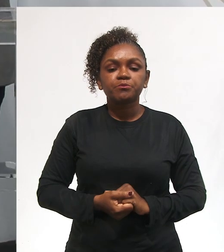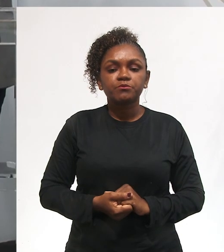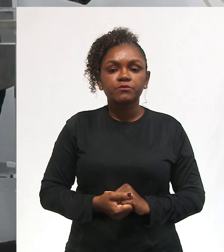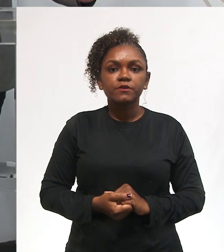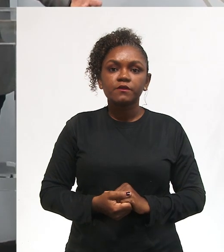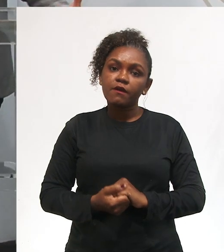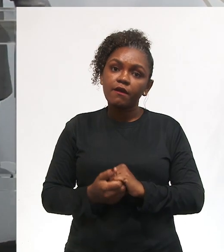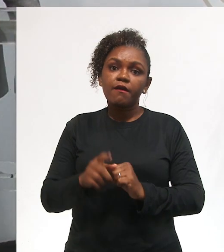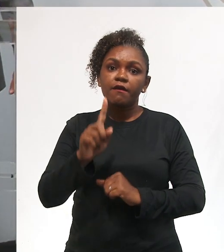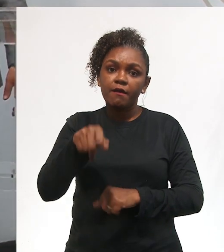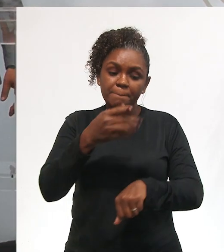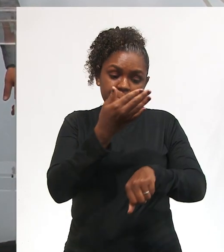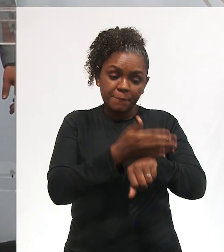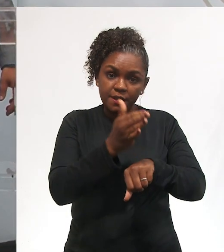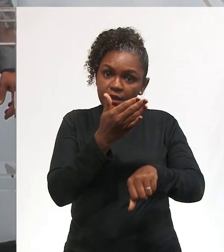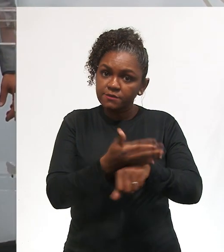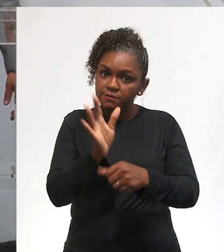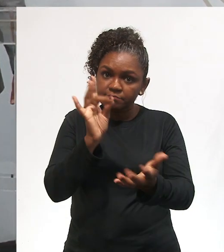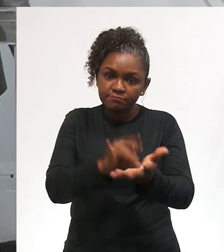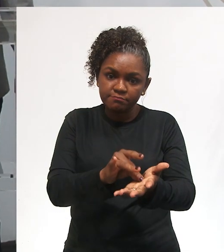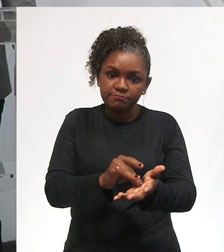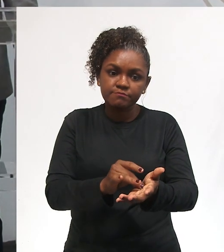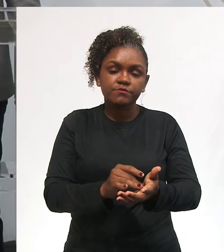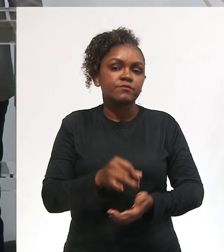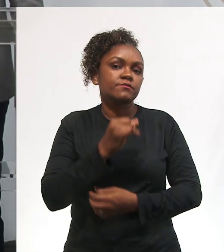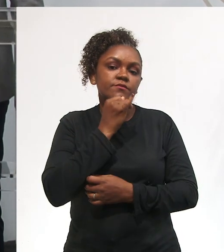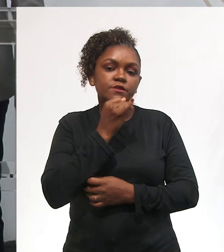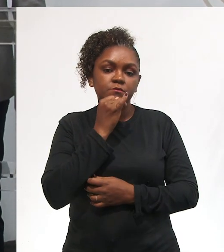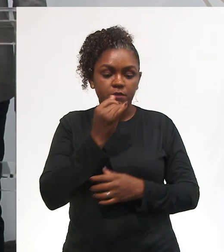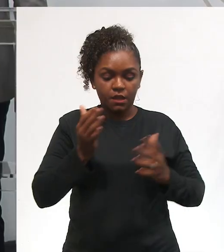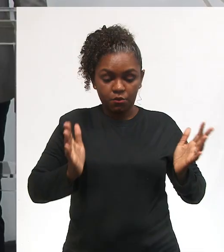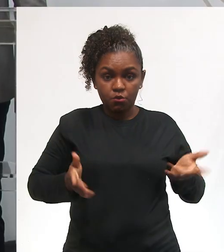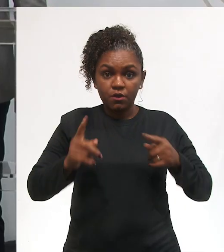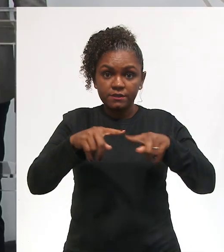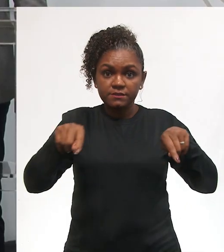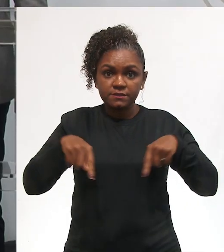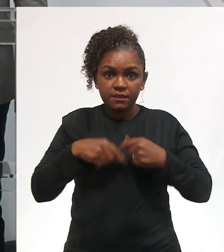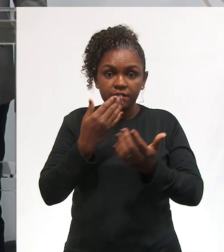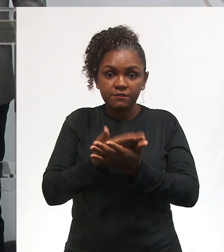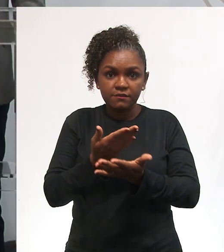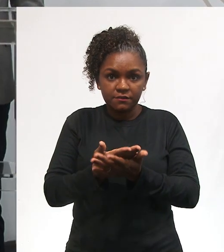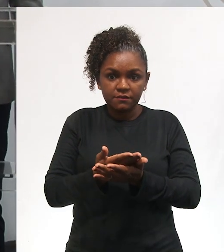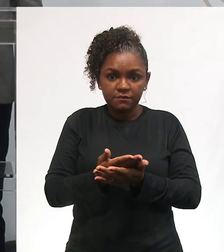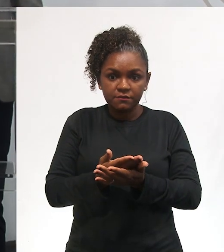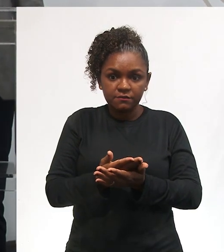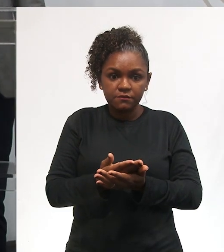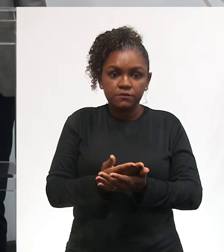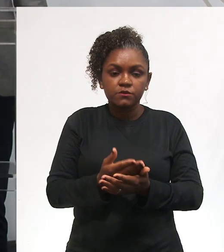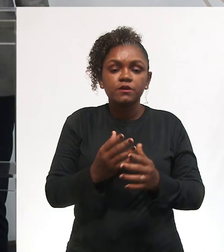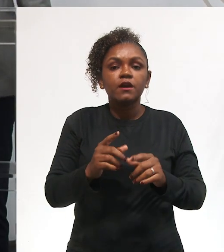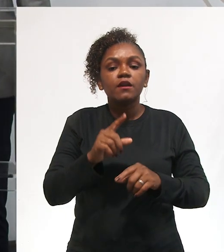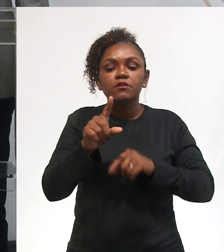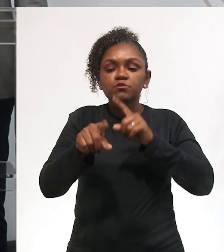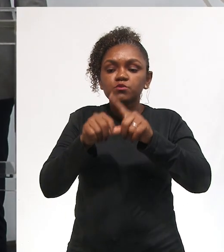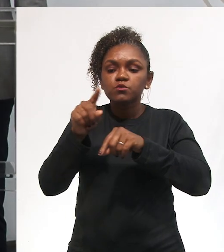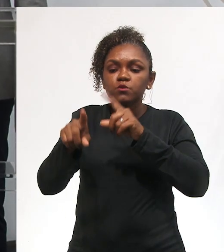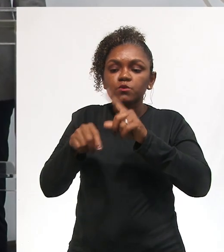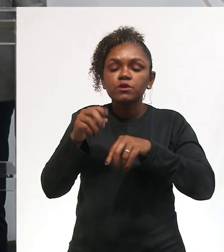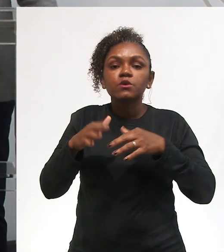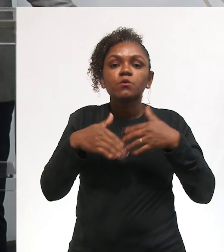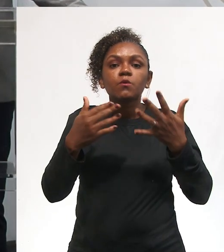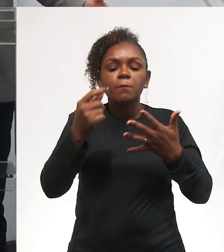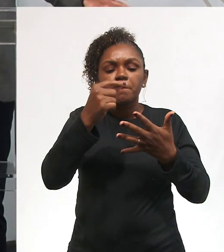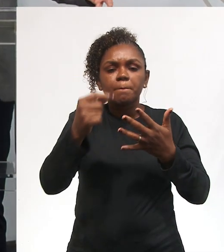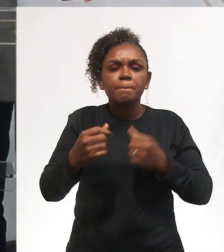na prática. Então, por exemplo, nessa sala de aula que eu estou fazendo, eu peguei elementos que eu acho mais importantes da teoria e da prática